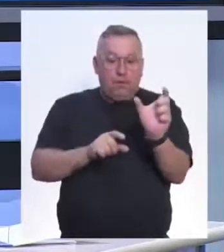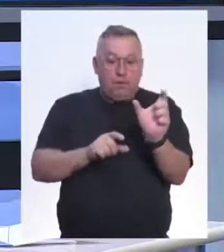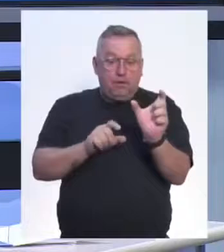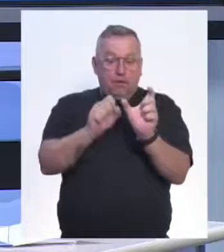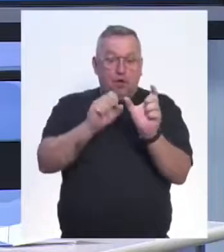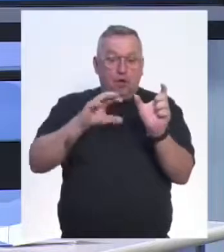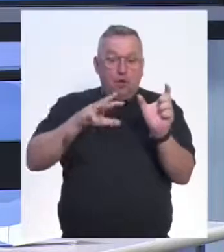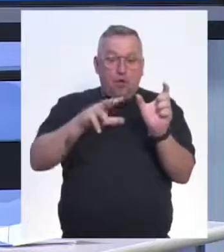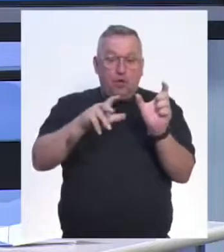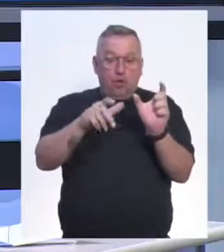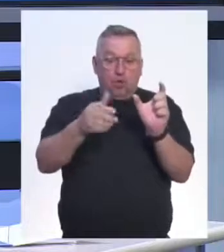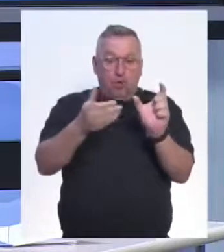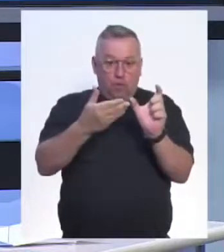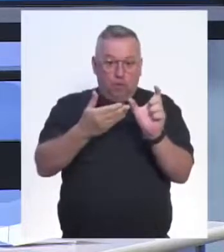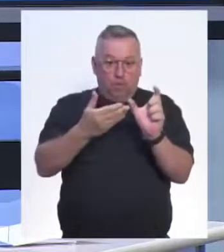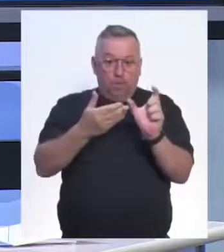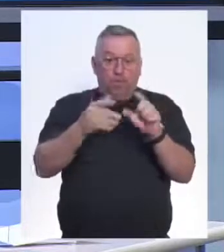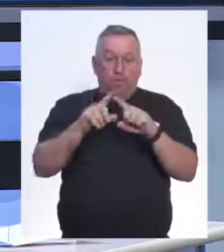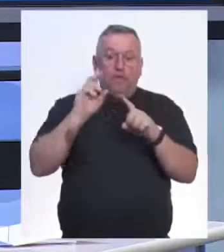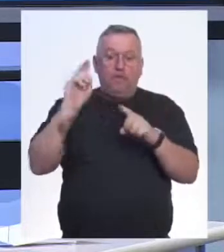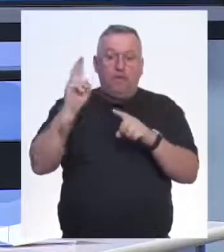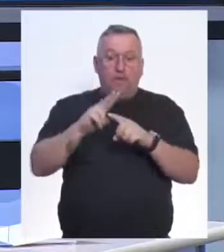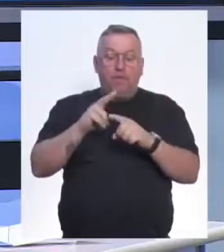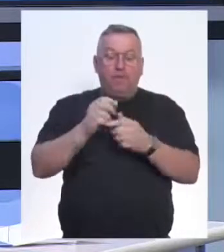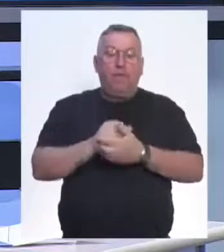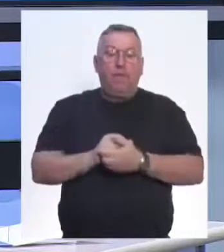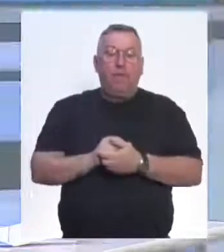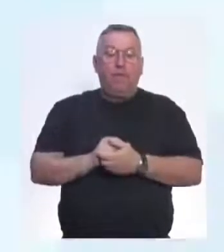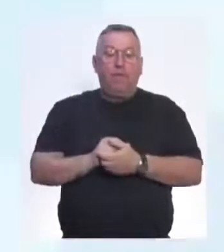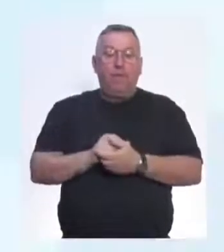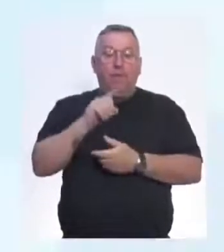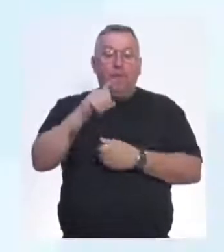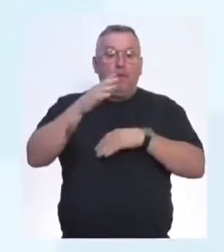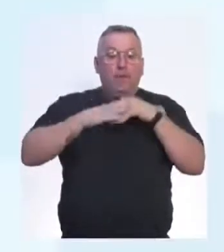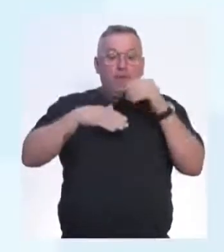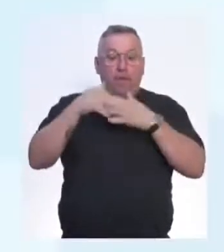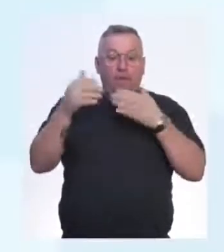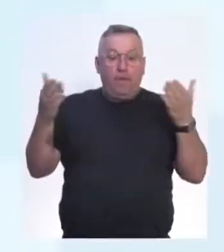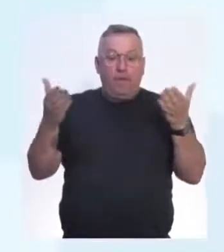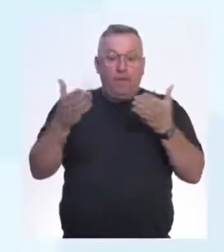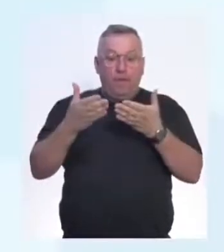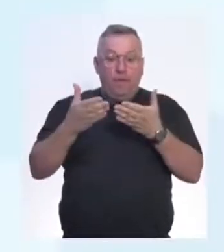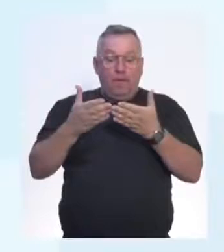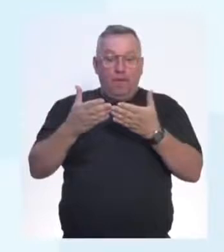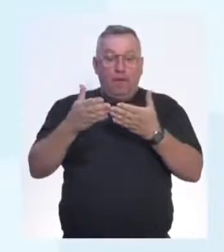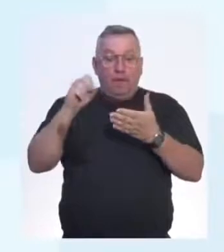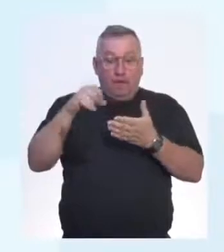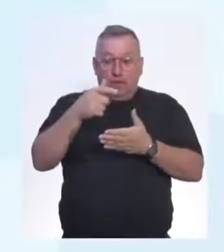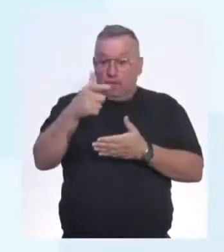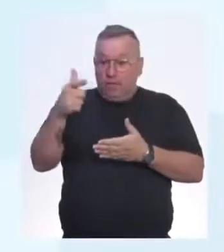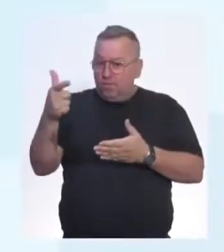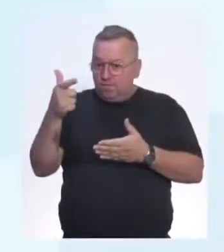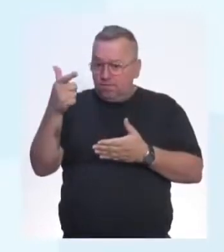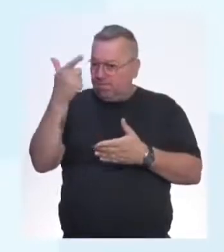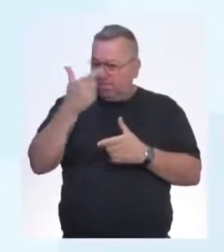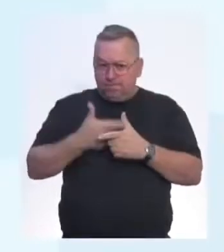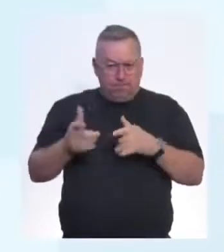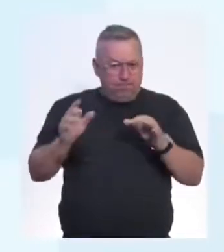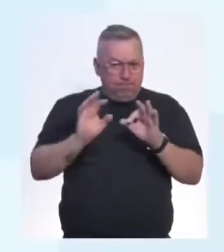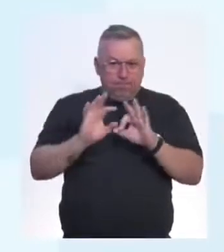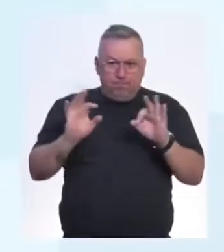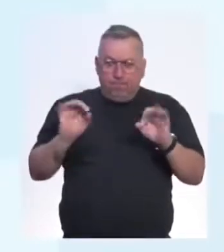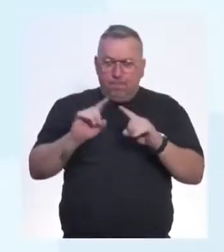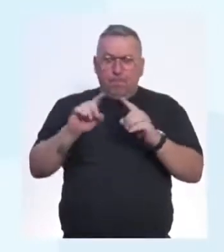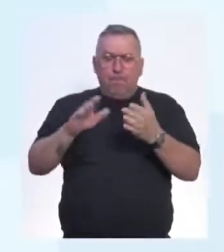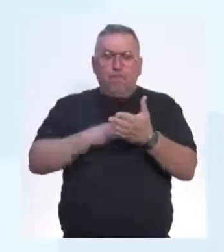nós vamos fazer aí nessa habilidade? Então vai aparecer aí para vocês que nessa habilidade está lá. Se você não tiver, não tem problema. Está lá no